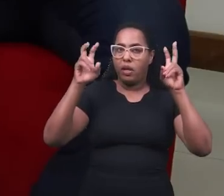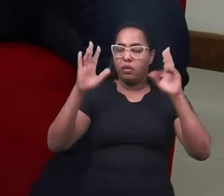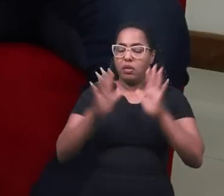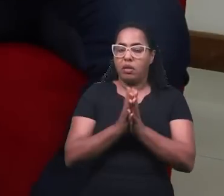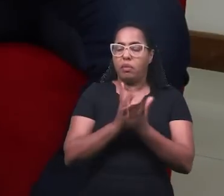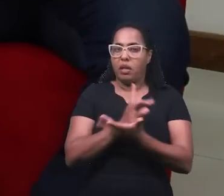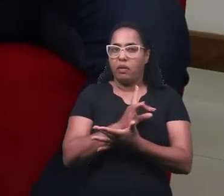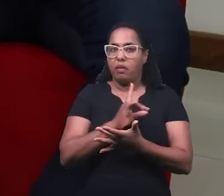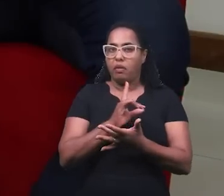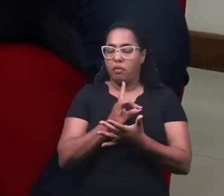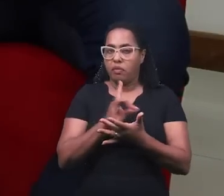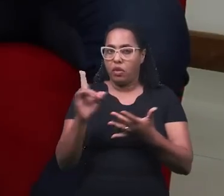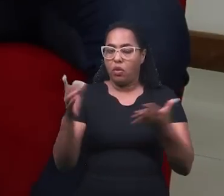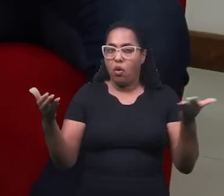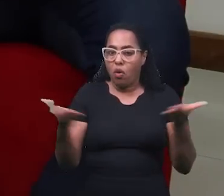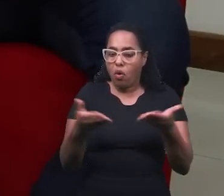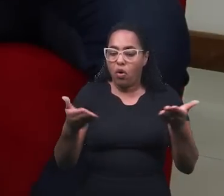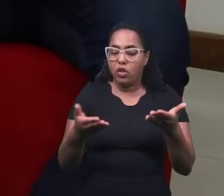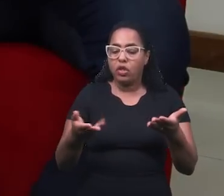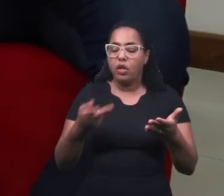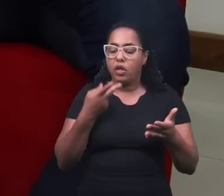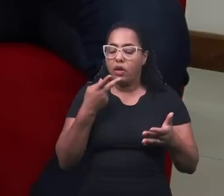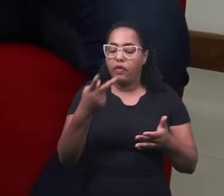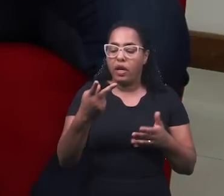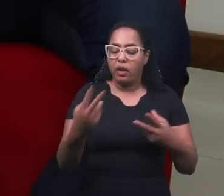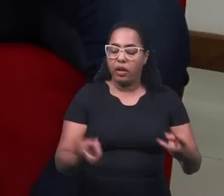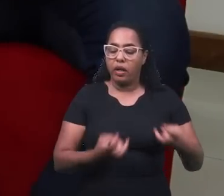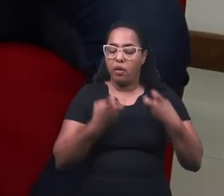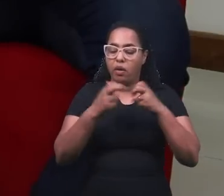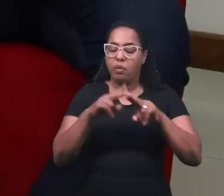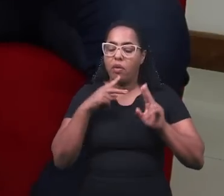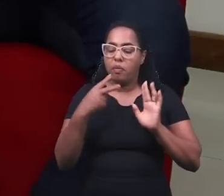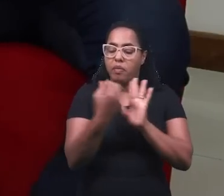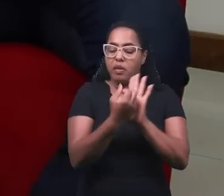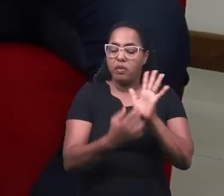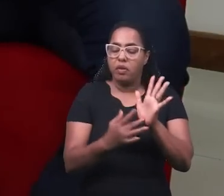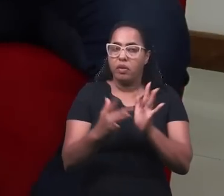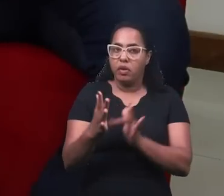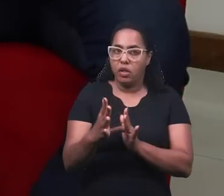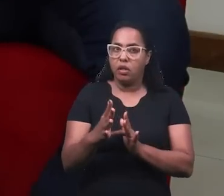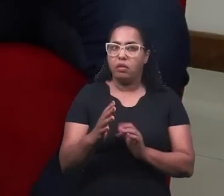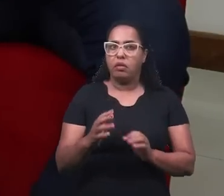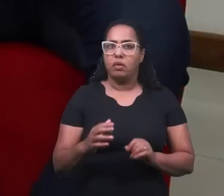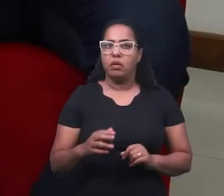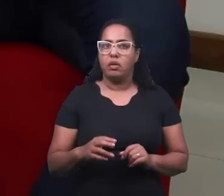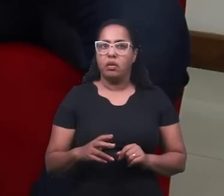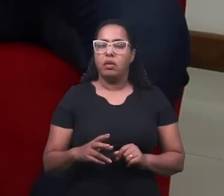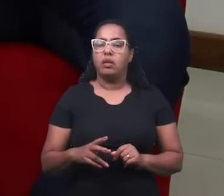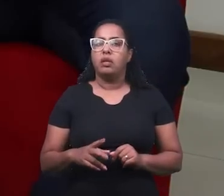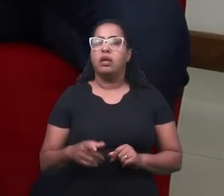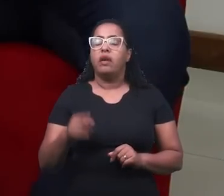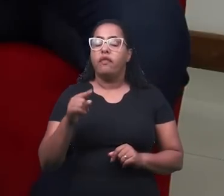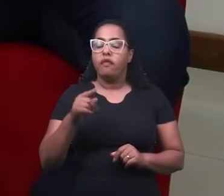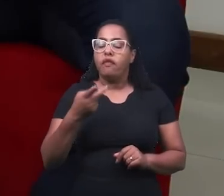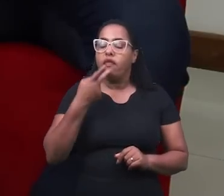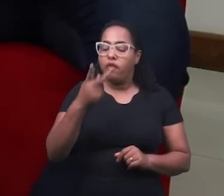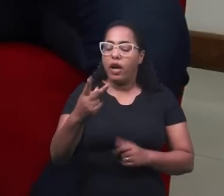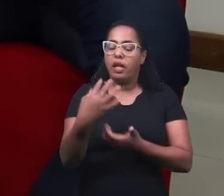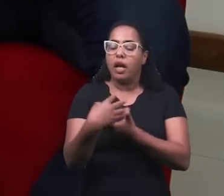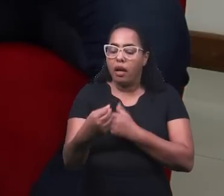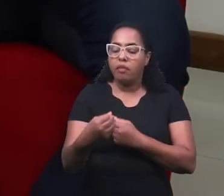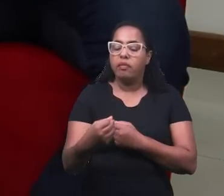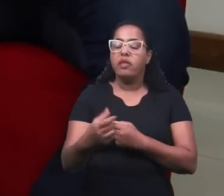o assunto da palavra de hoje é o que nós vamos falar agora, que é o clamor pelo sangue de Jesus. E eu falei assim, Luca, vamos falar aqui junto